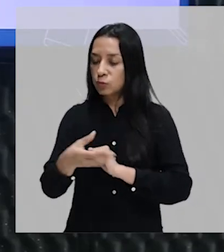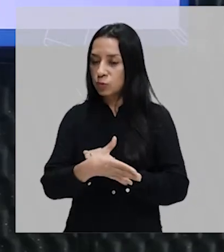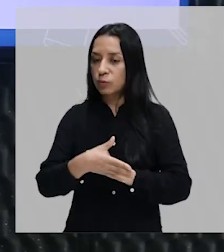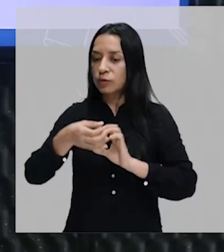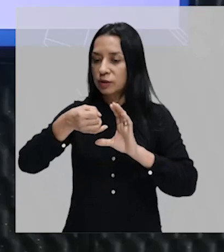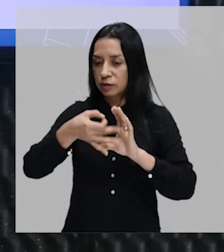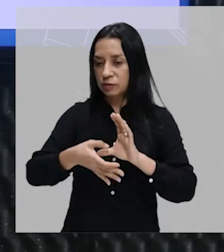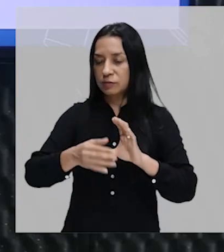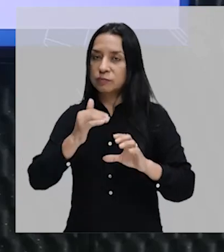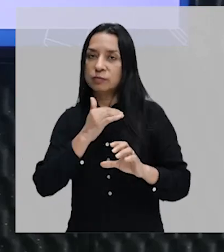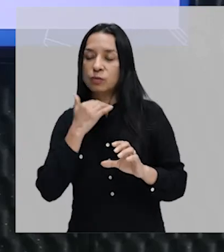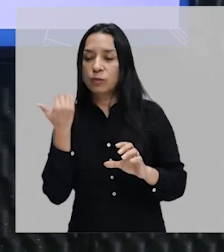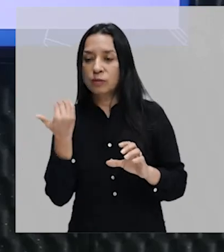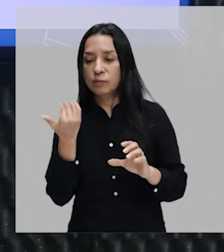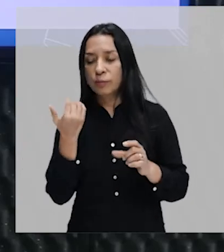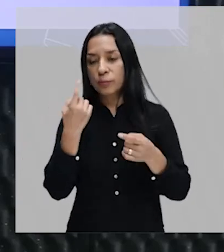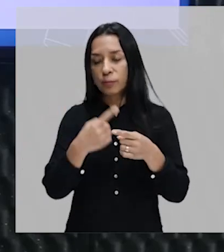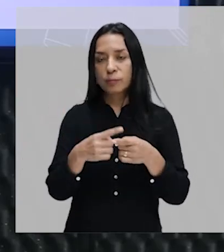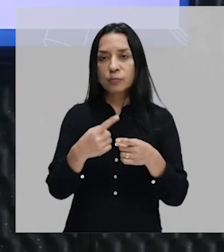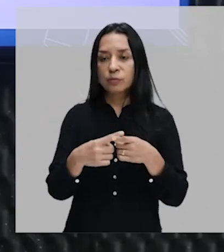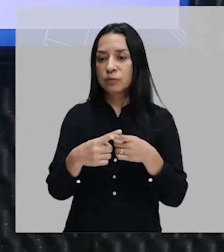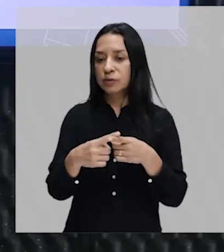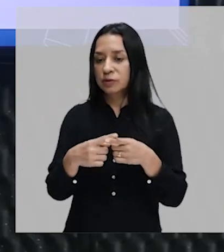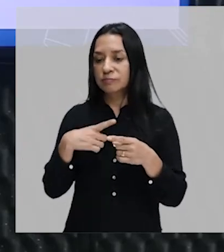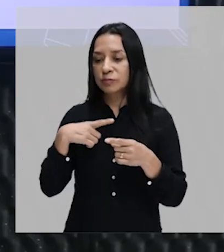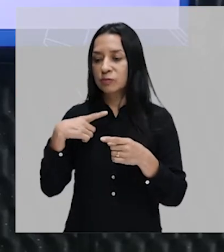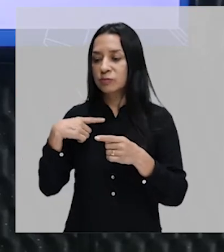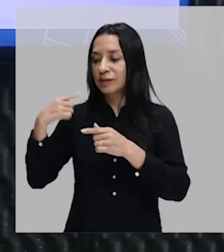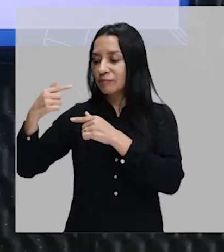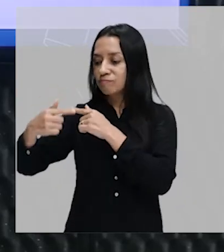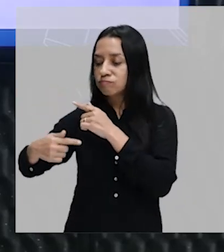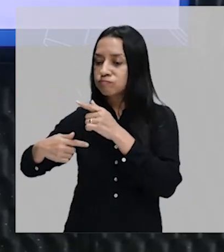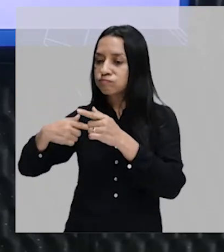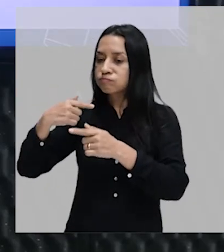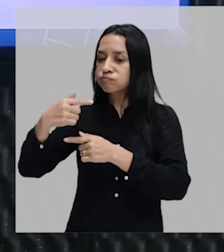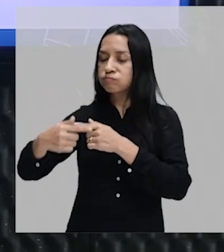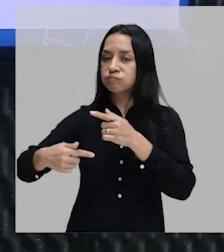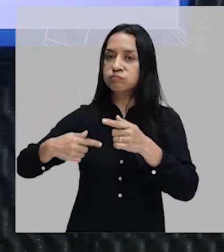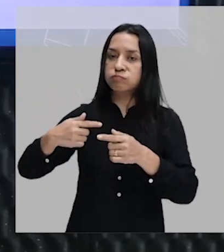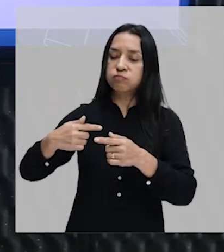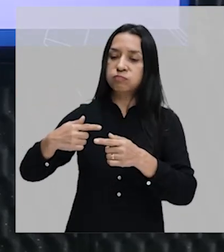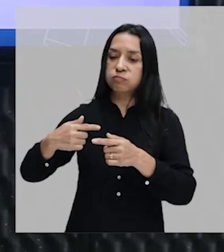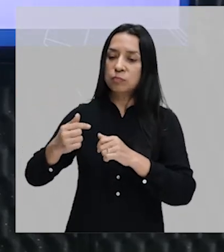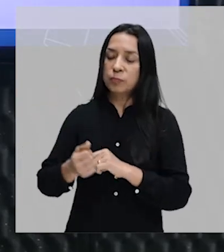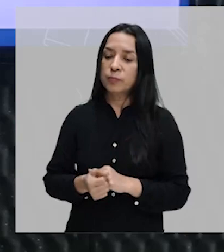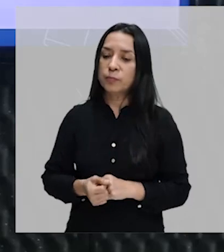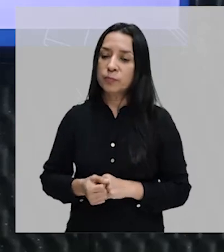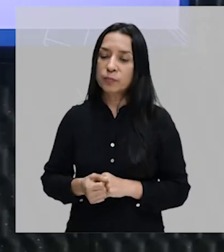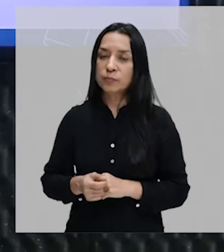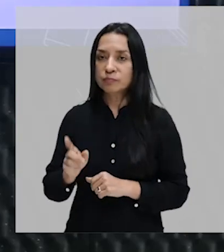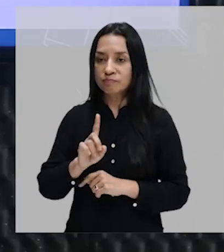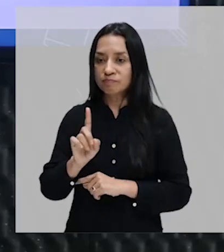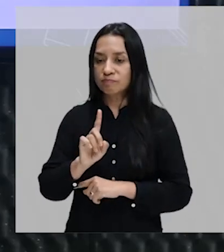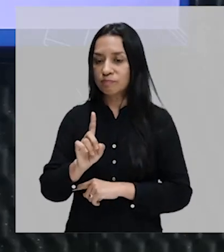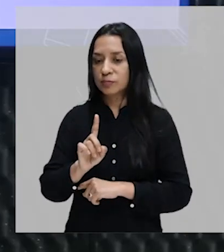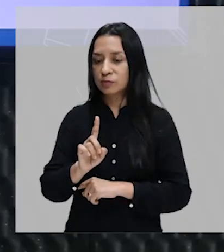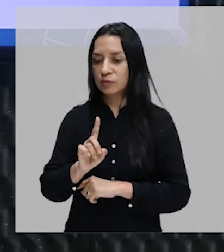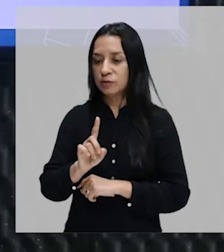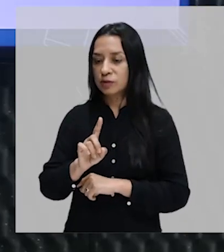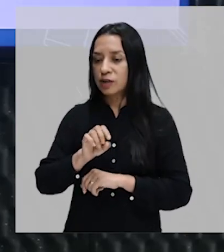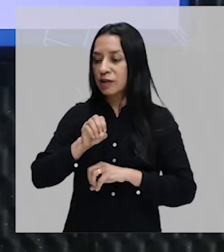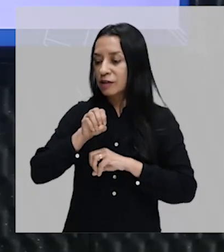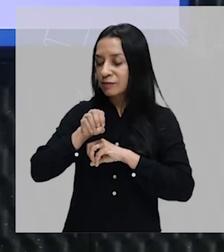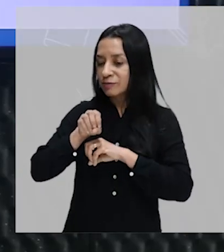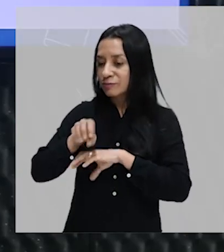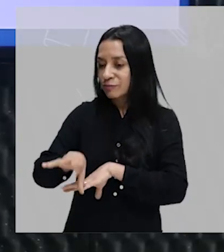morrer. Consequentemente, ele não vai gerar descendente. E, consequentemente, ela não vai ser